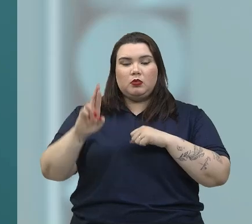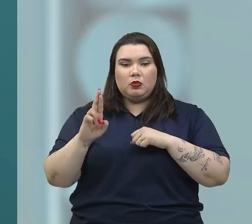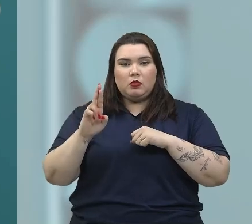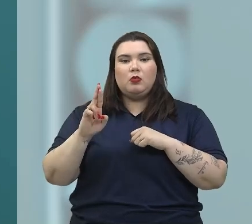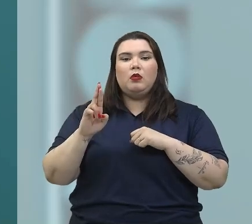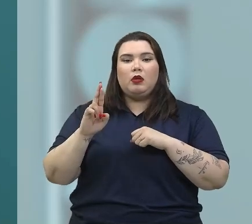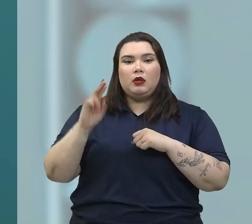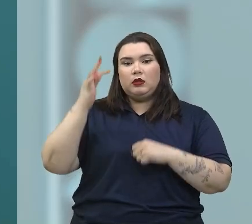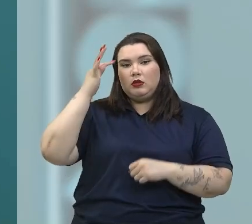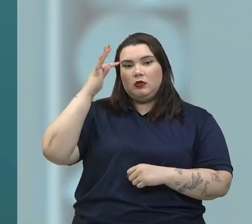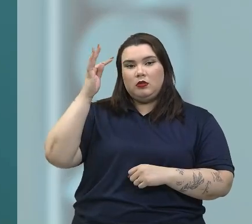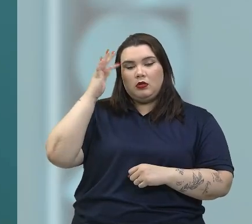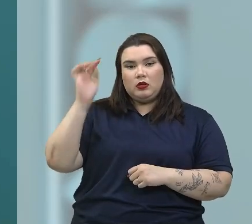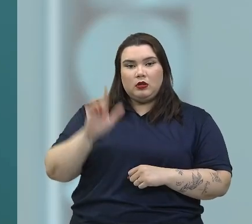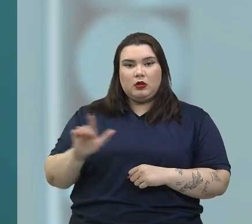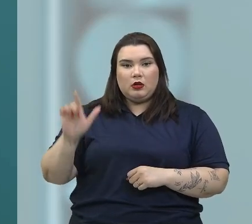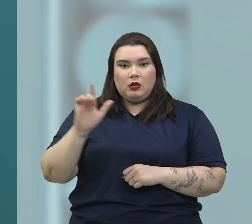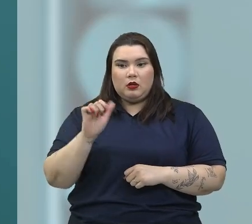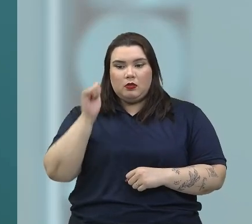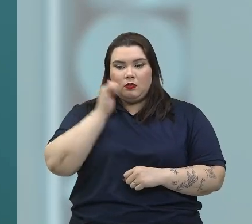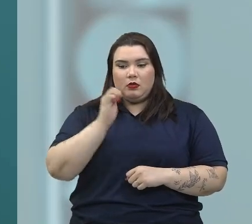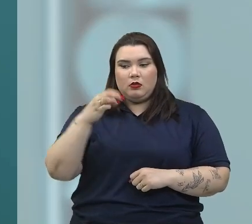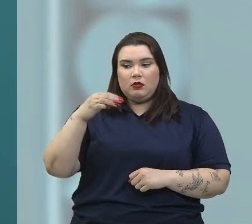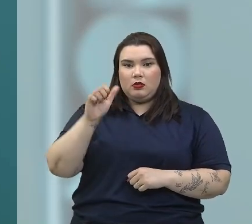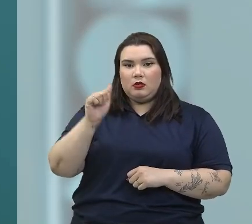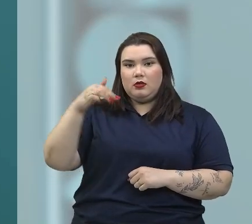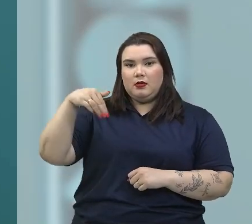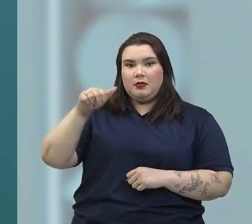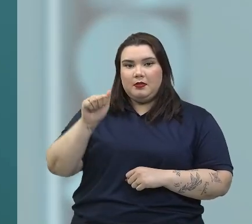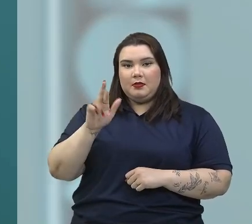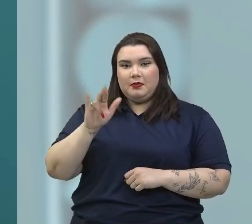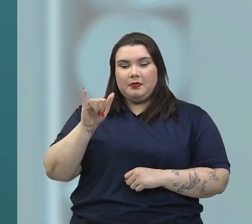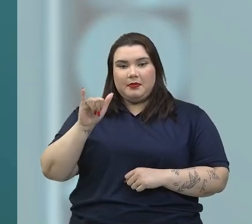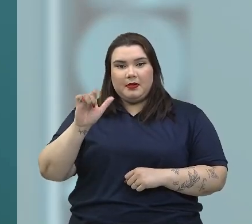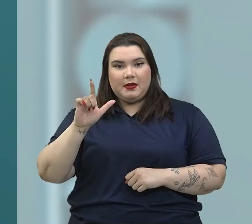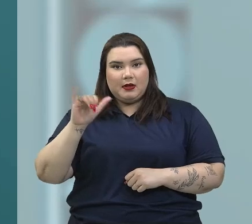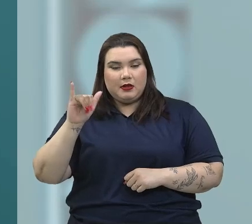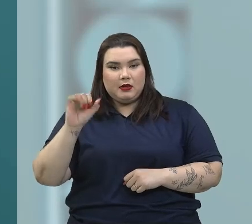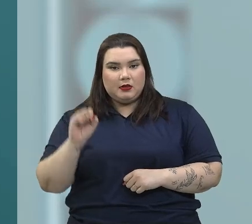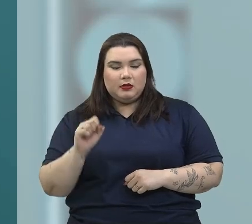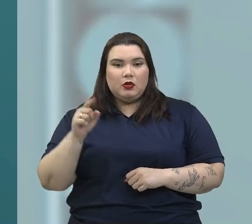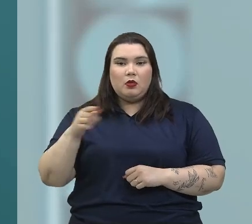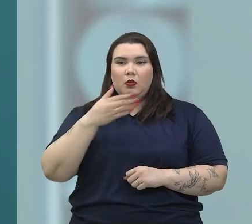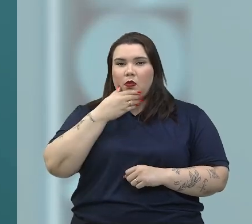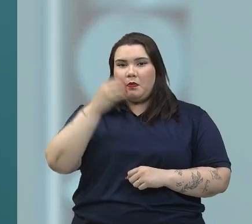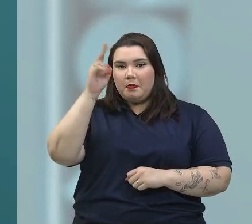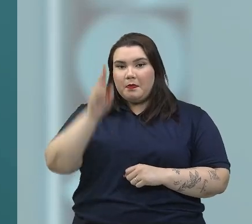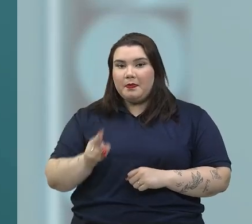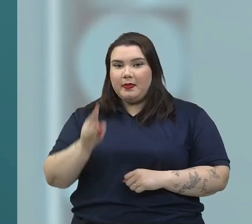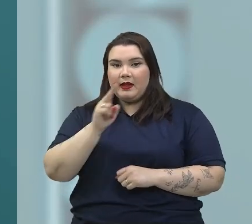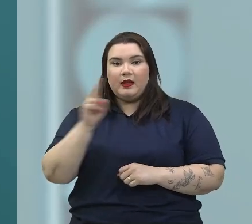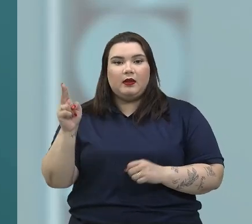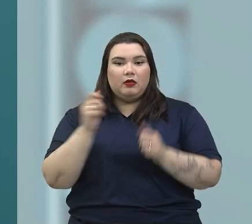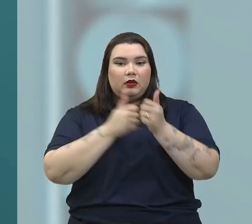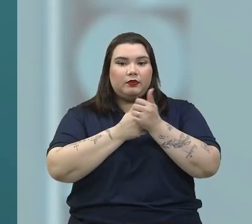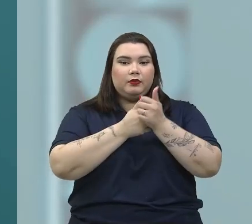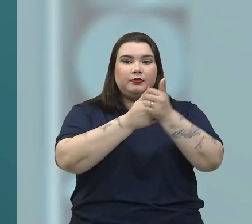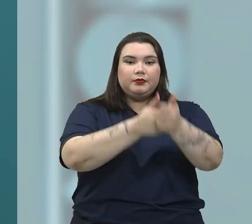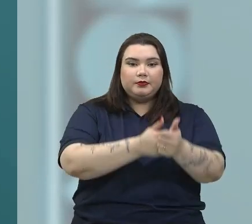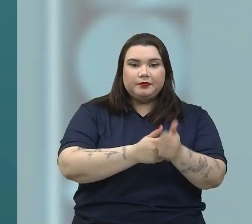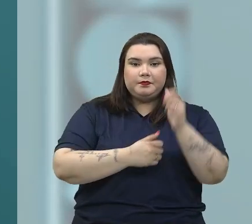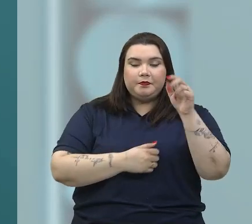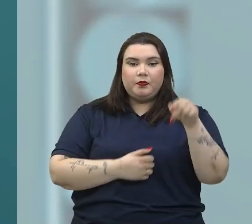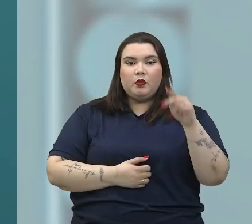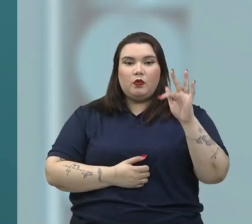Amarilis. O frei espanhol, por exemplo, Gaspar de Carvajal, acompanhou Francisco de Orellana, como eu havia explicado, na missão que atravessou o